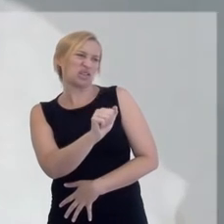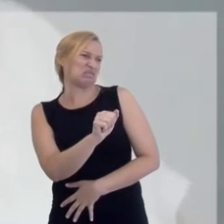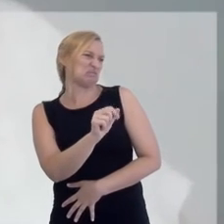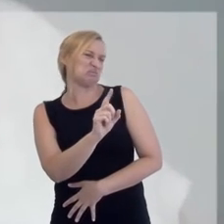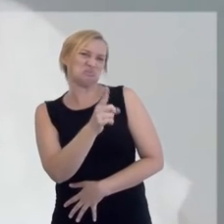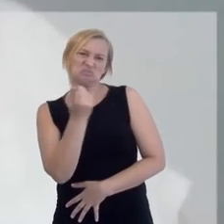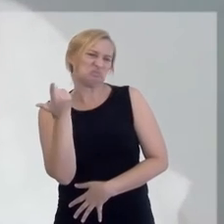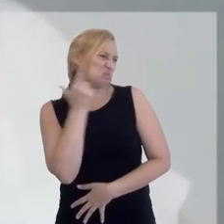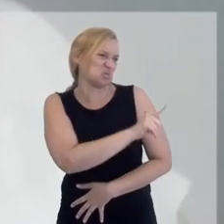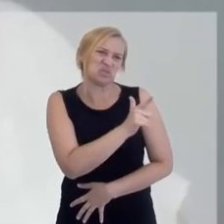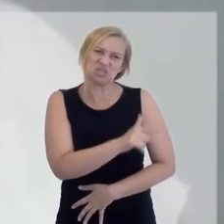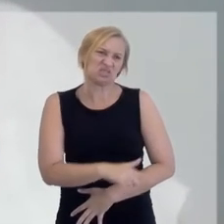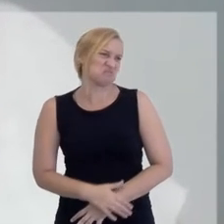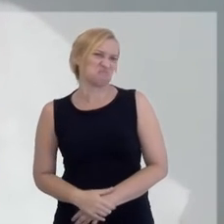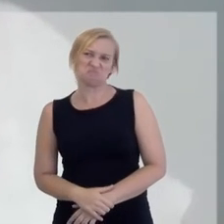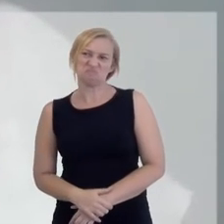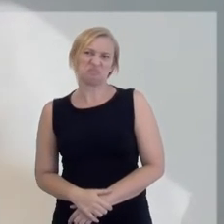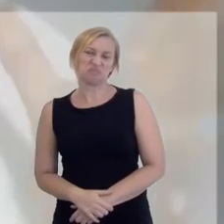não vai.